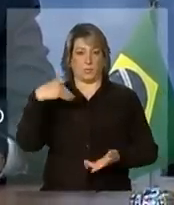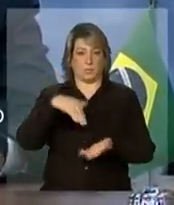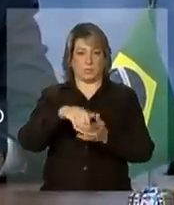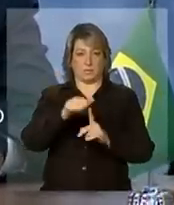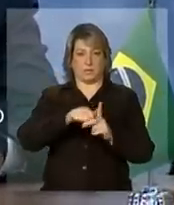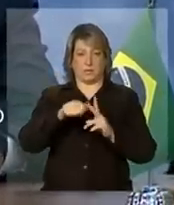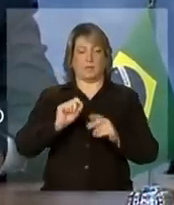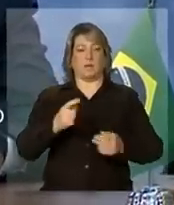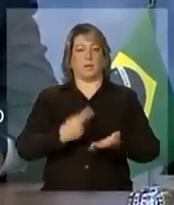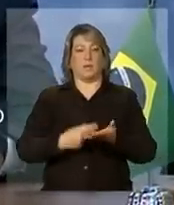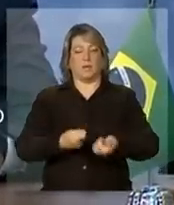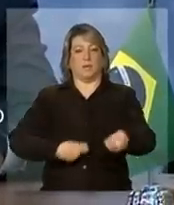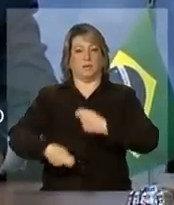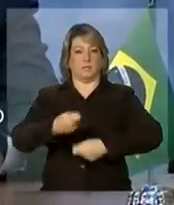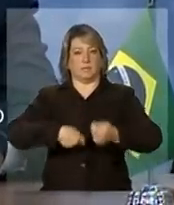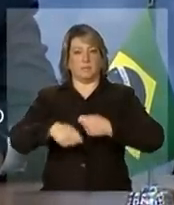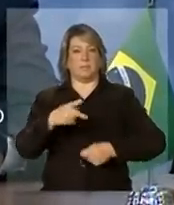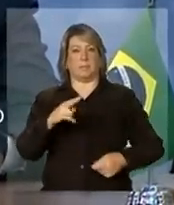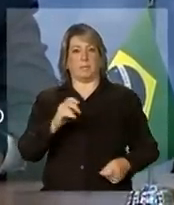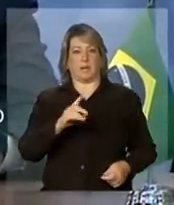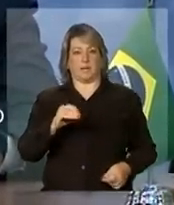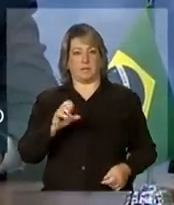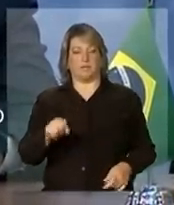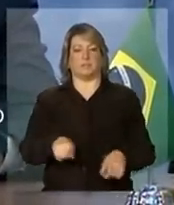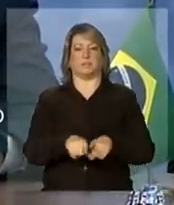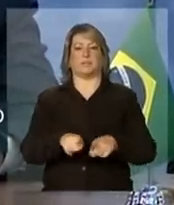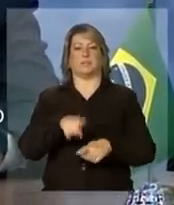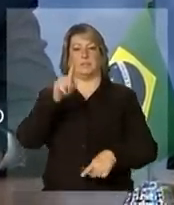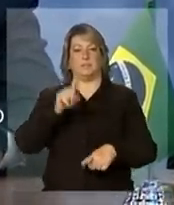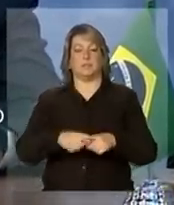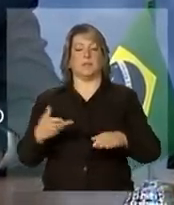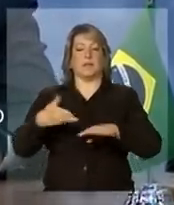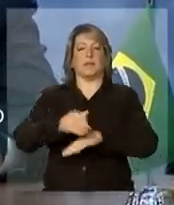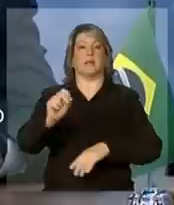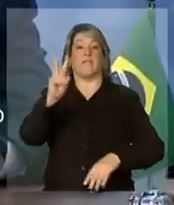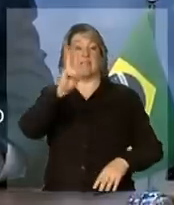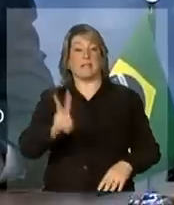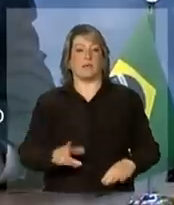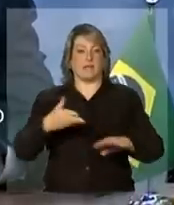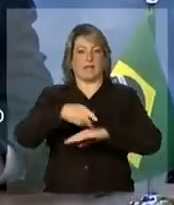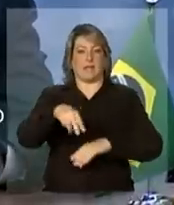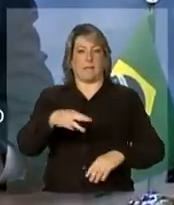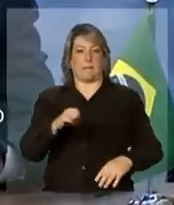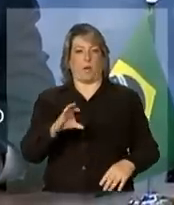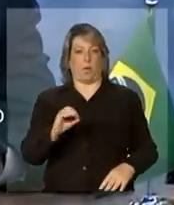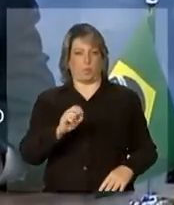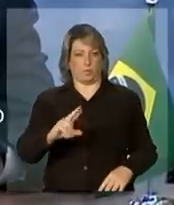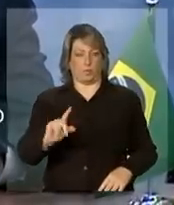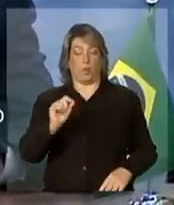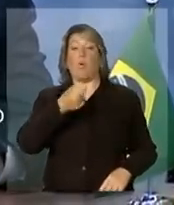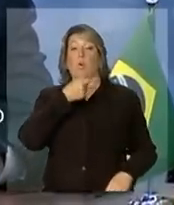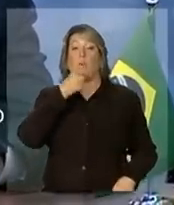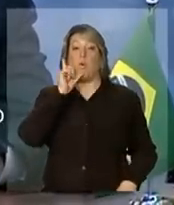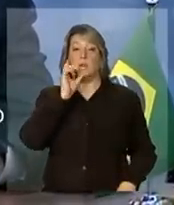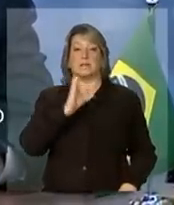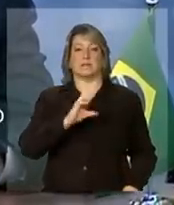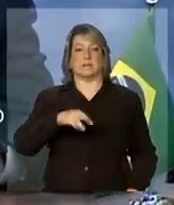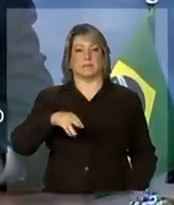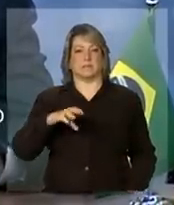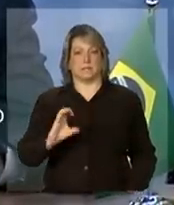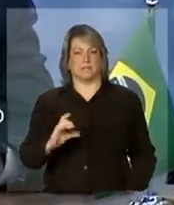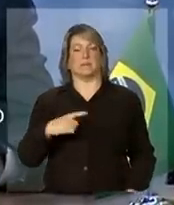negociação dos prazos e modalidades para o pleno ingresso da Venezuela no Mercosul. Ontem, no CMC, foram